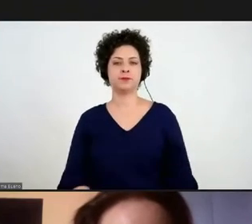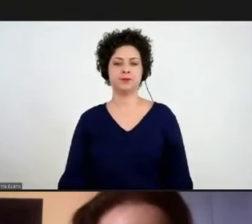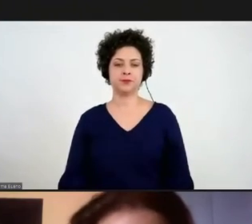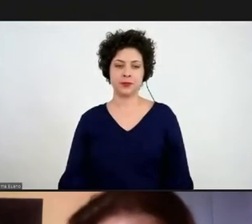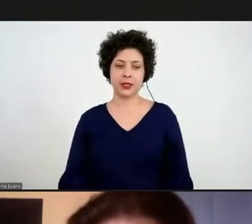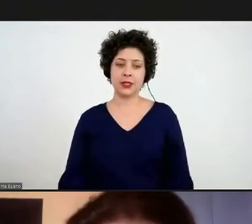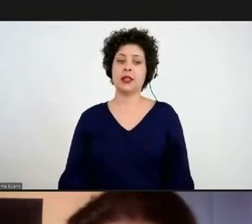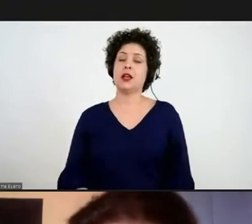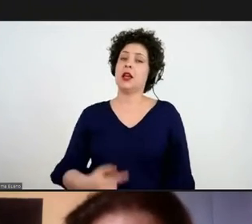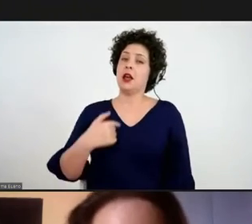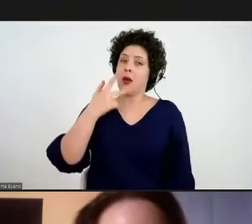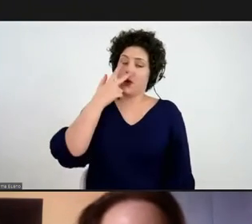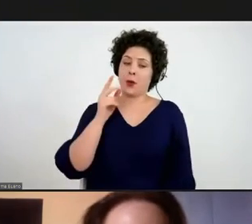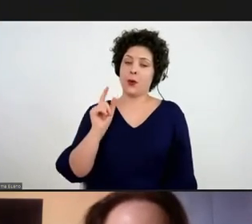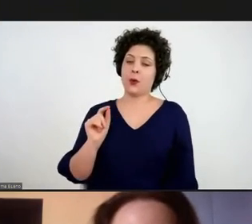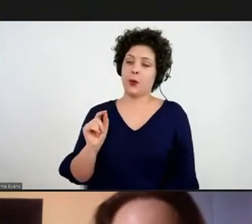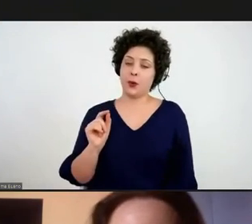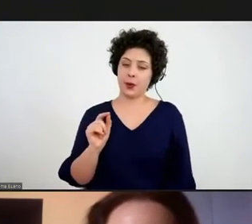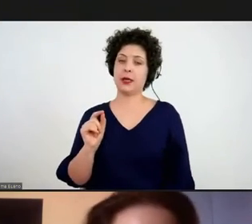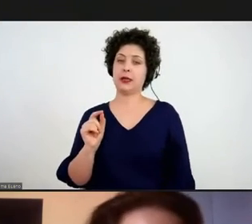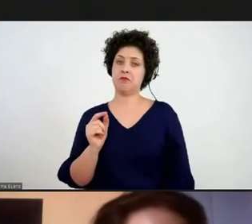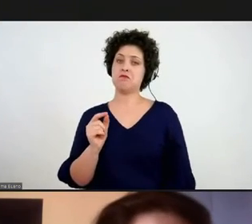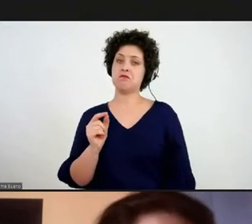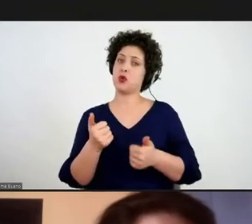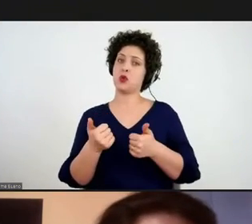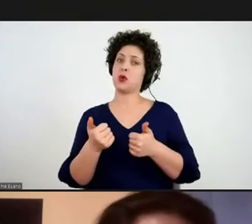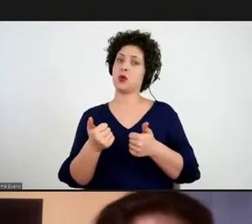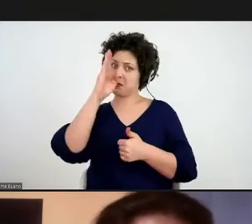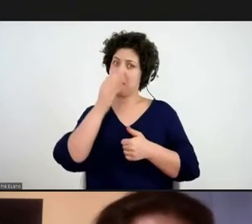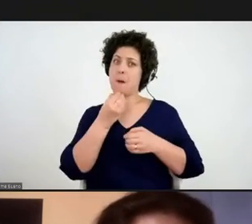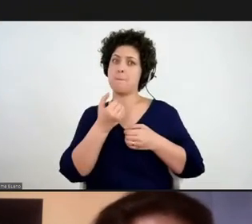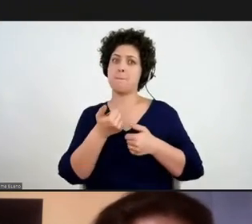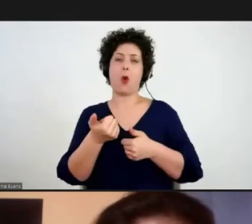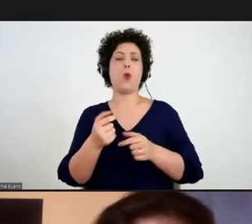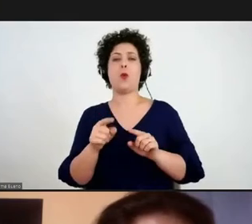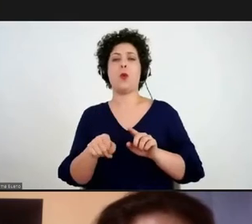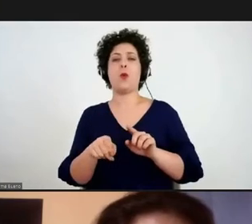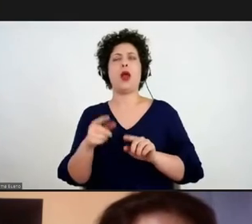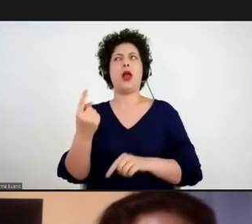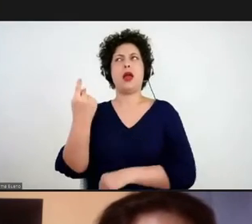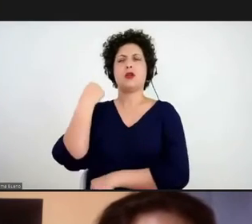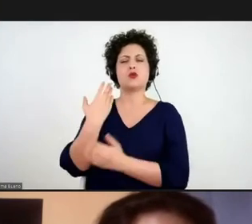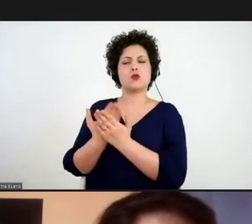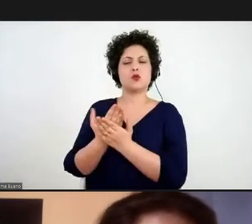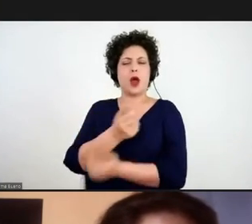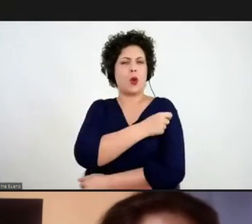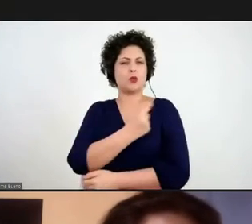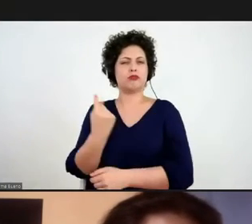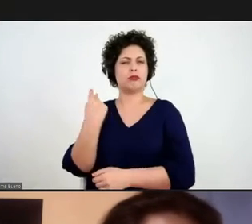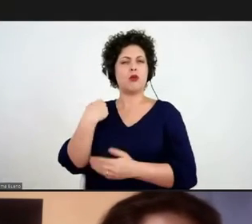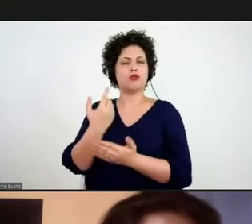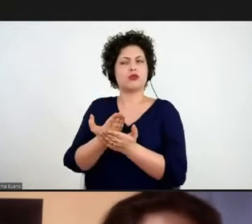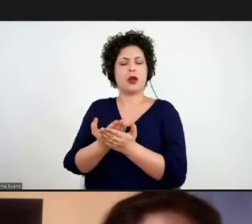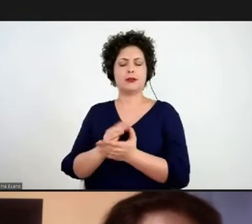Olha, eu acho que o benefício maior, e isso eu me lembro como estudante ainda na época, era